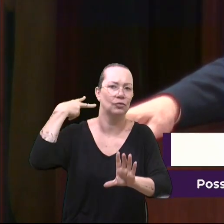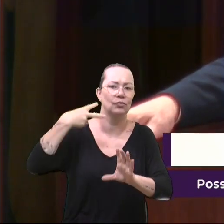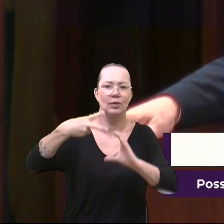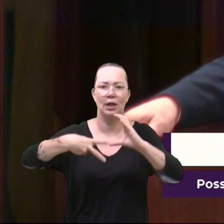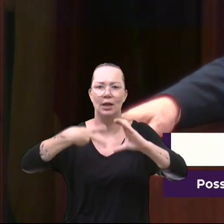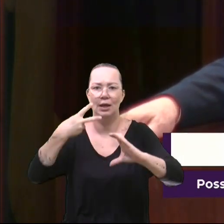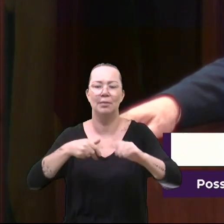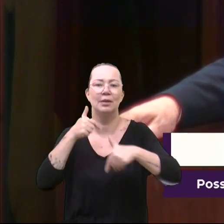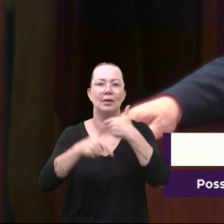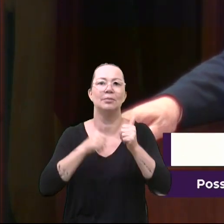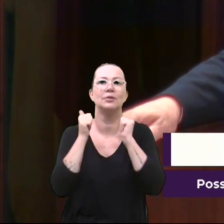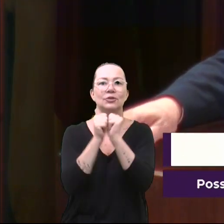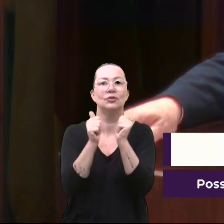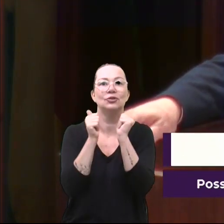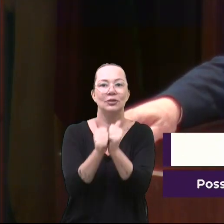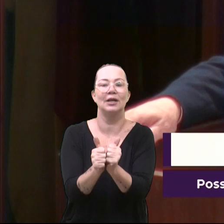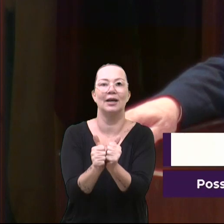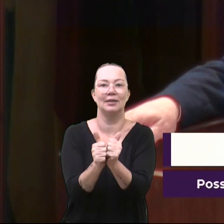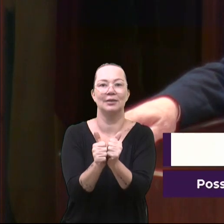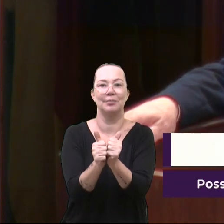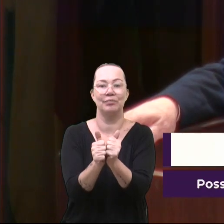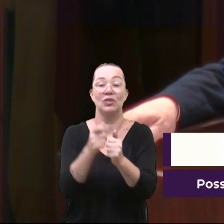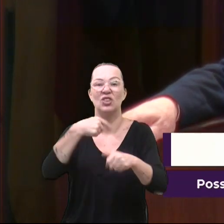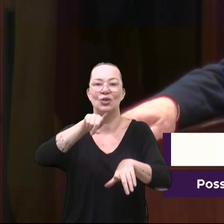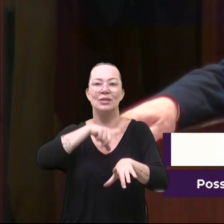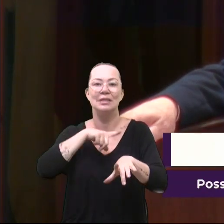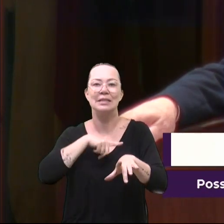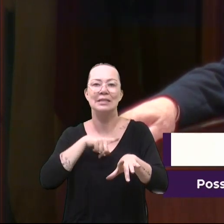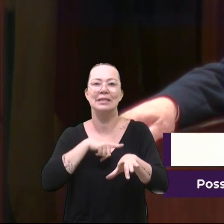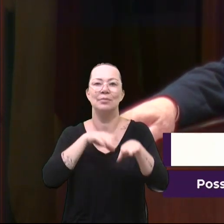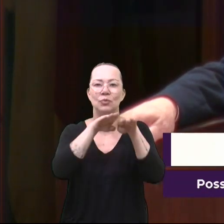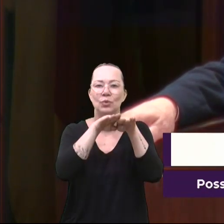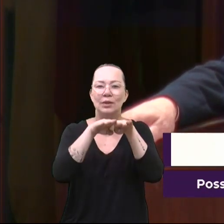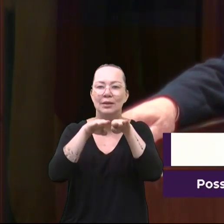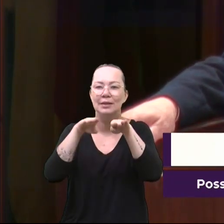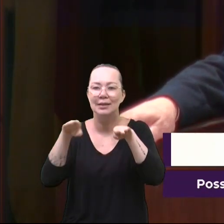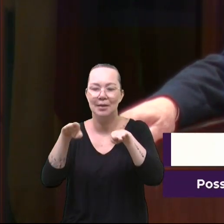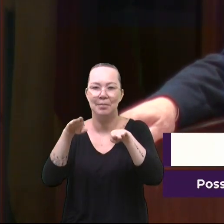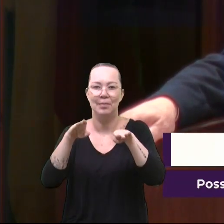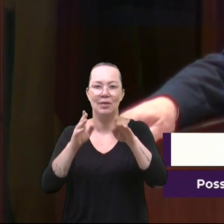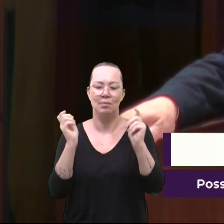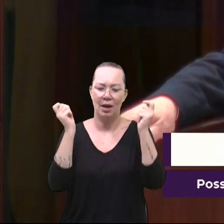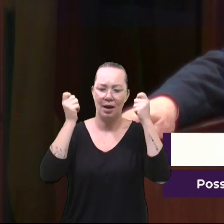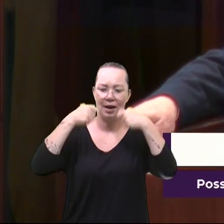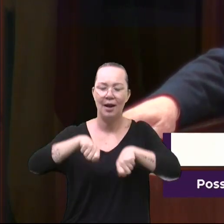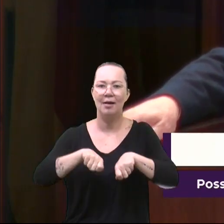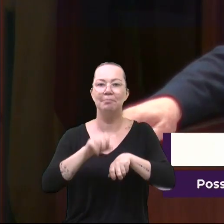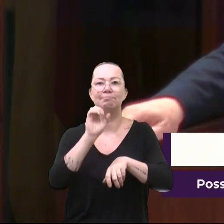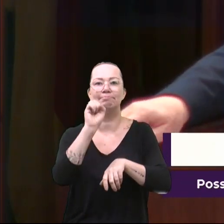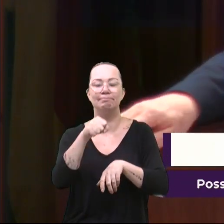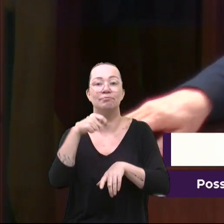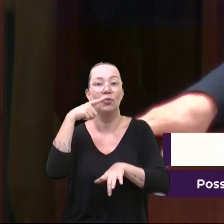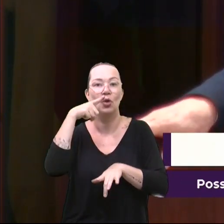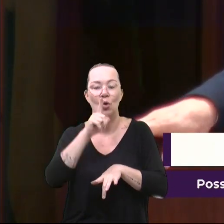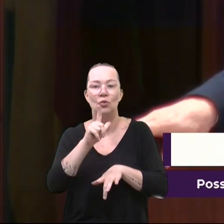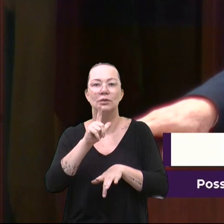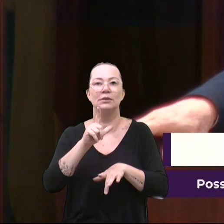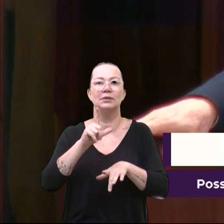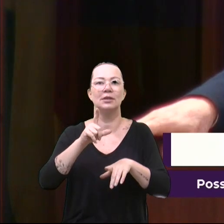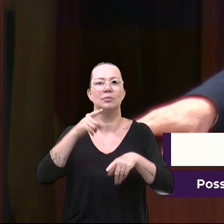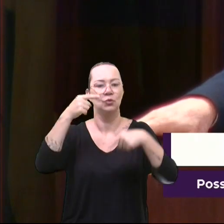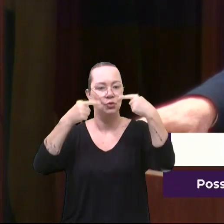independências, mas tendo um alinhamento, um afinamento e uma capacidade de podermos